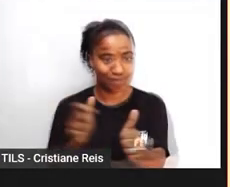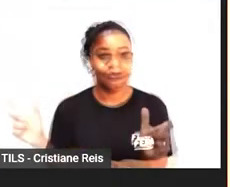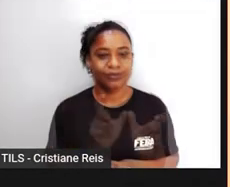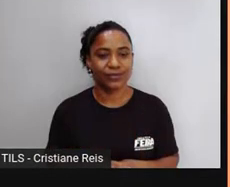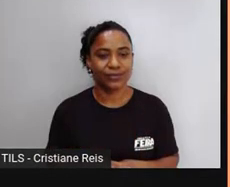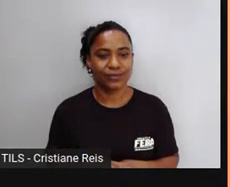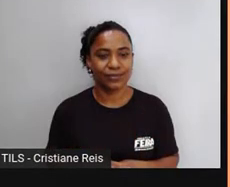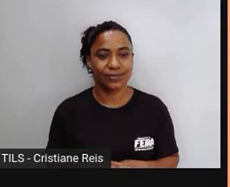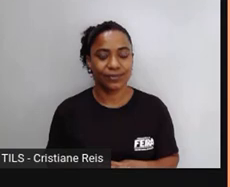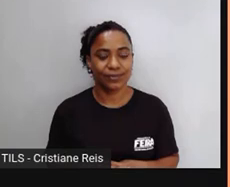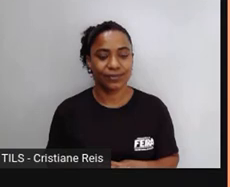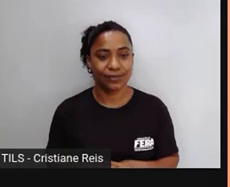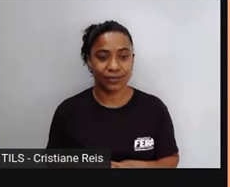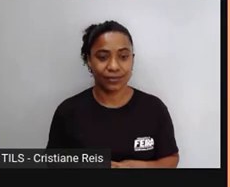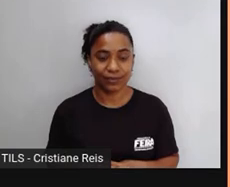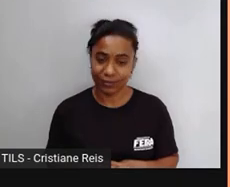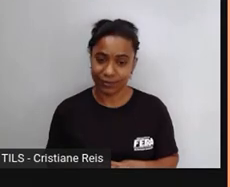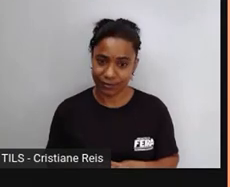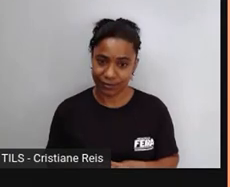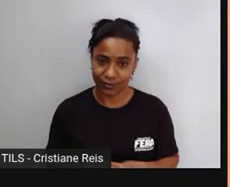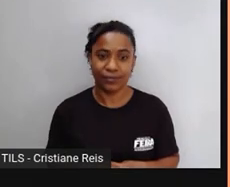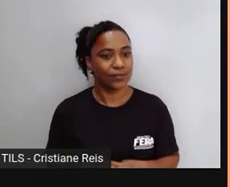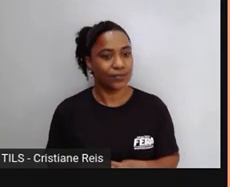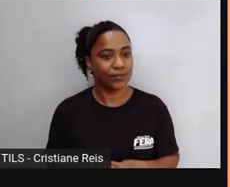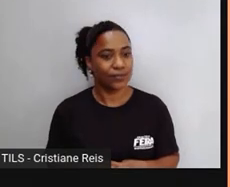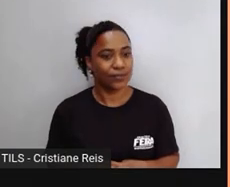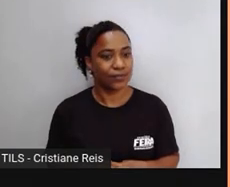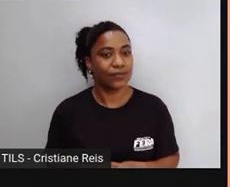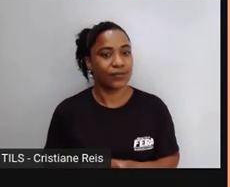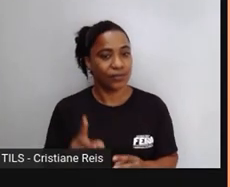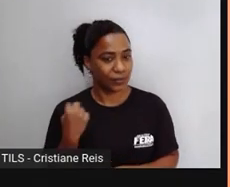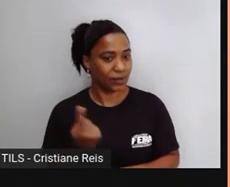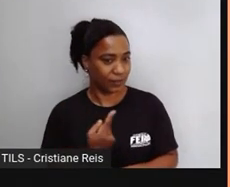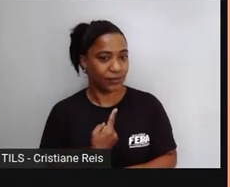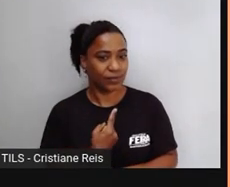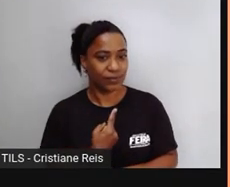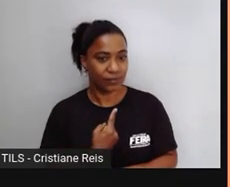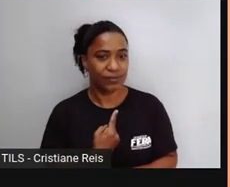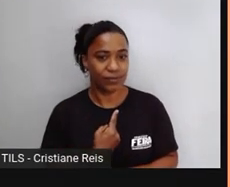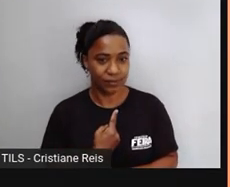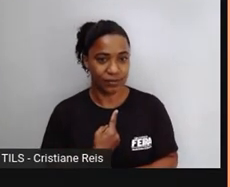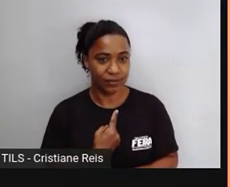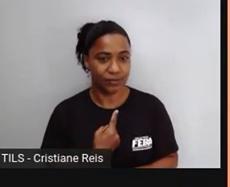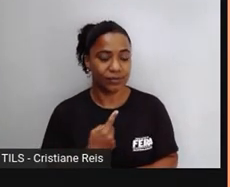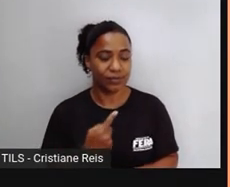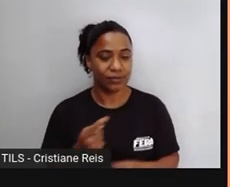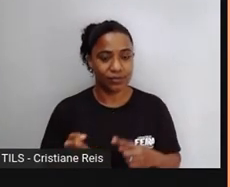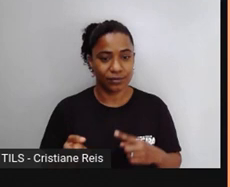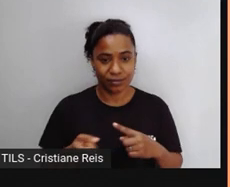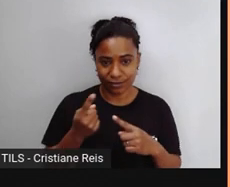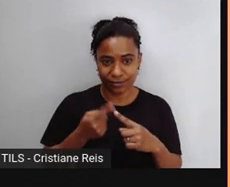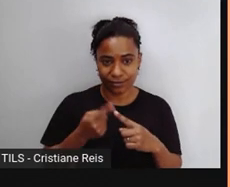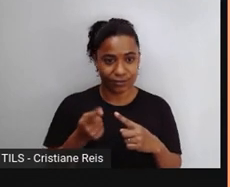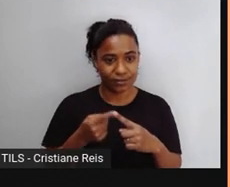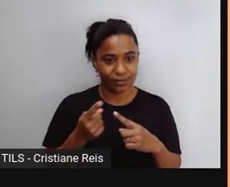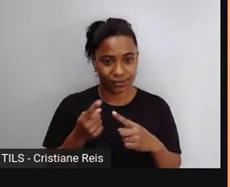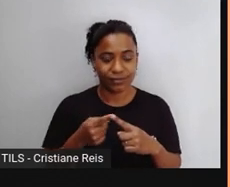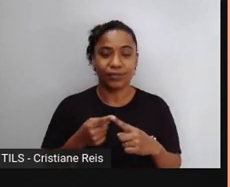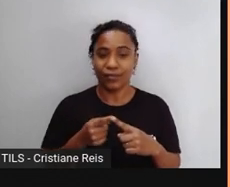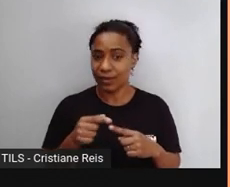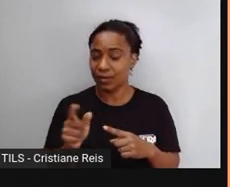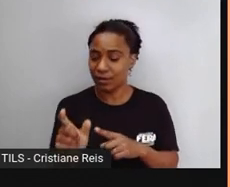aprendizagem. Em primeiro lugar, precisamos nos apropriar dos subject pronouns, ou seja, dos